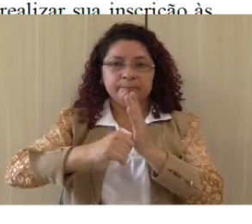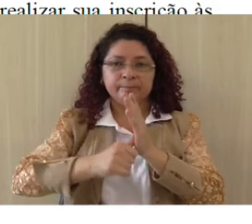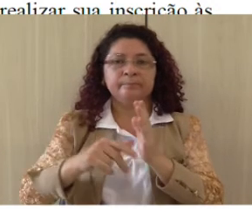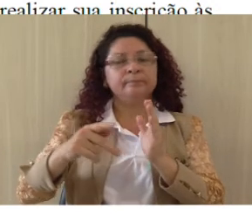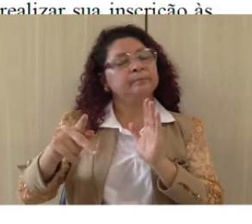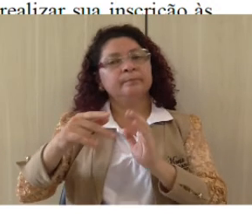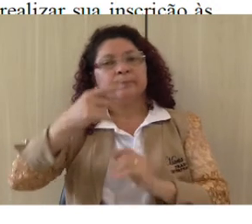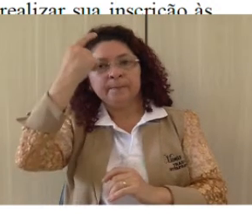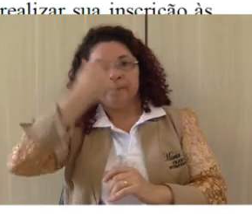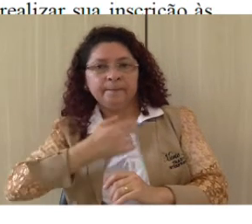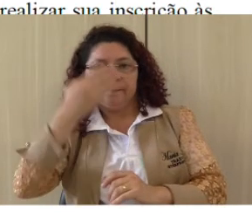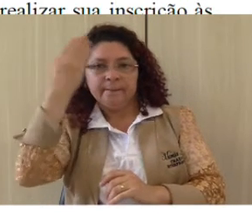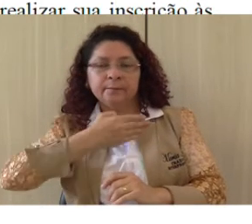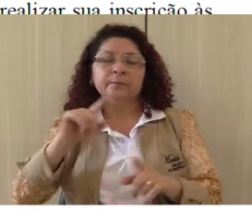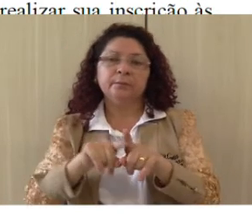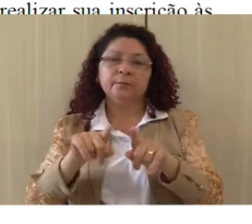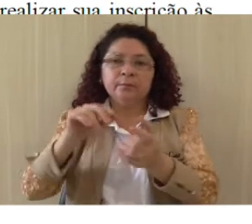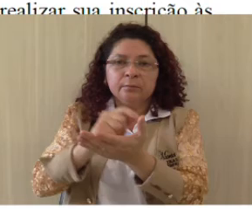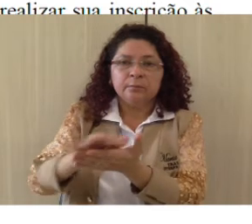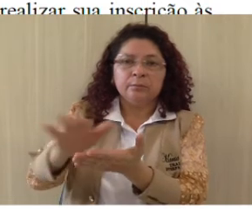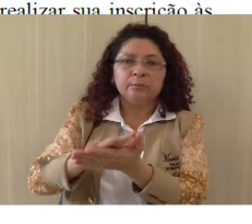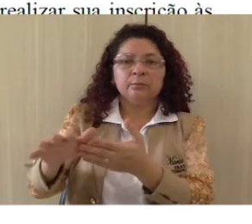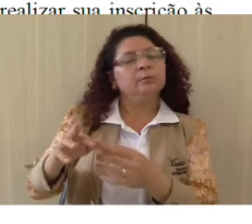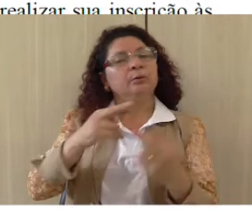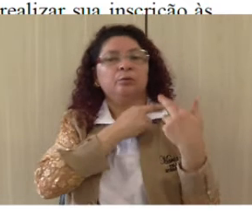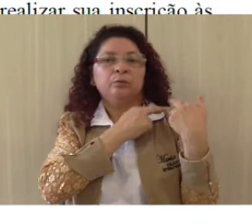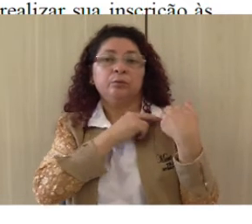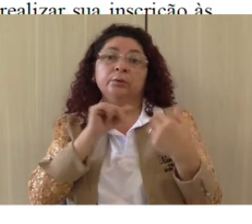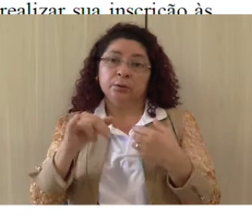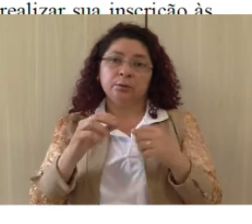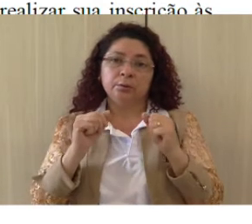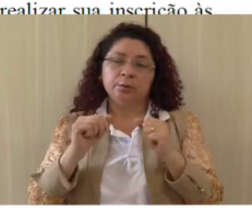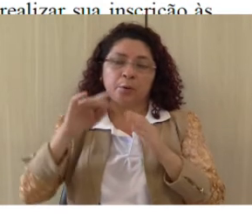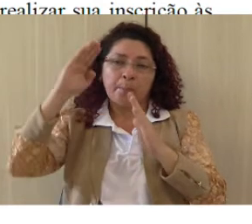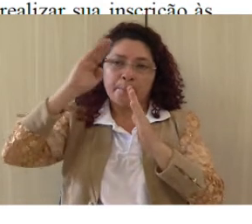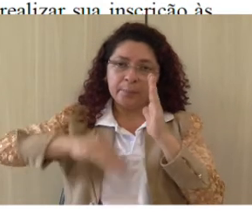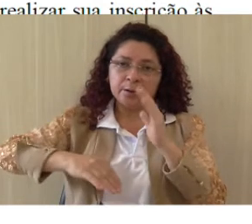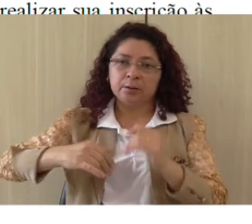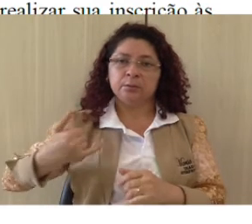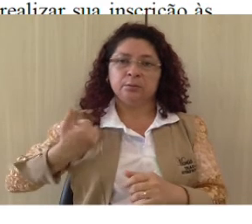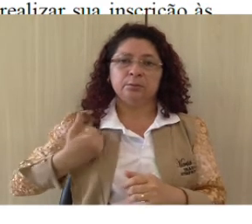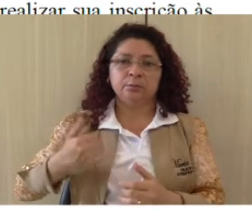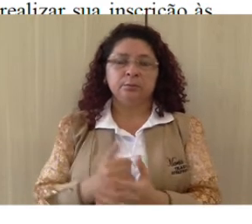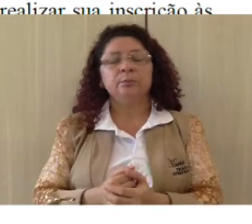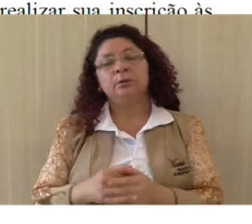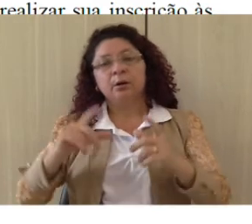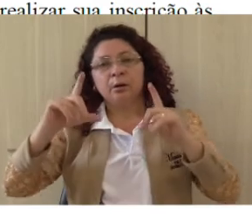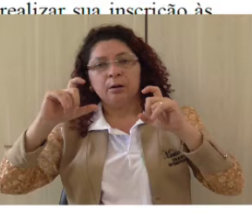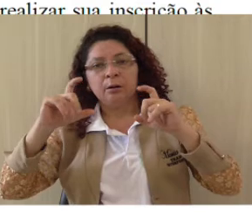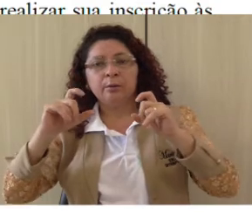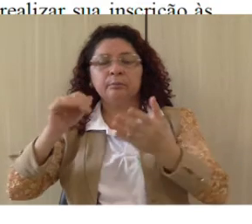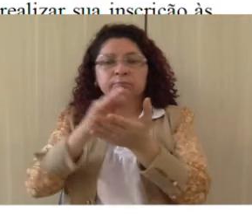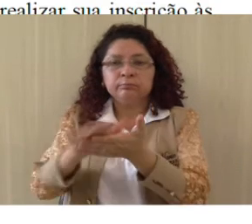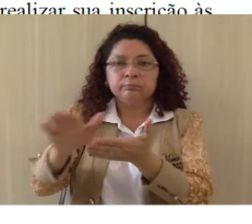original e cópia. B. Responsável legal, se menor, munido de documento de identidade com foto, original